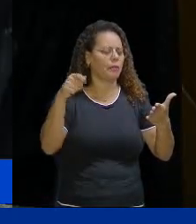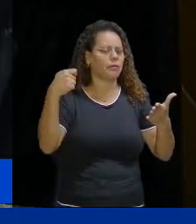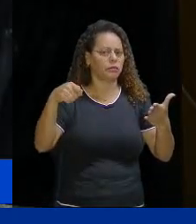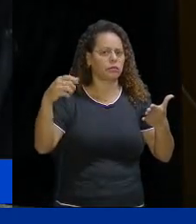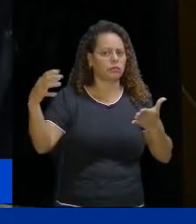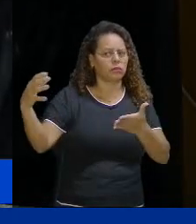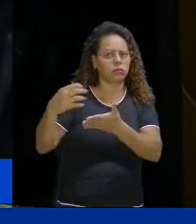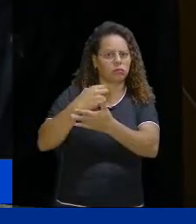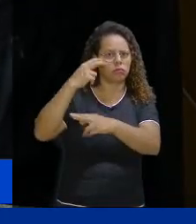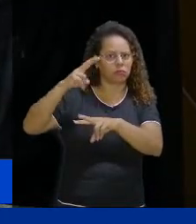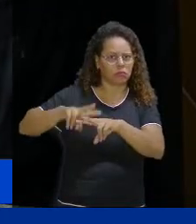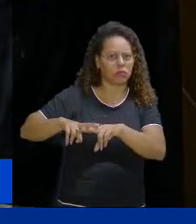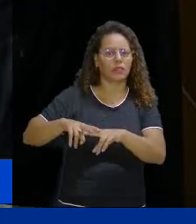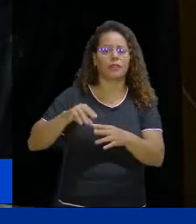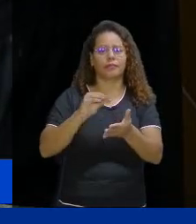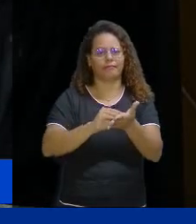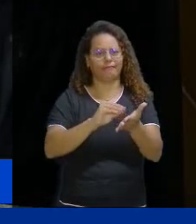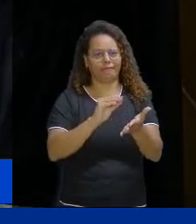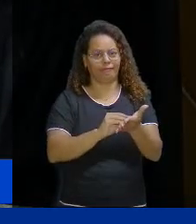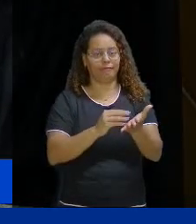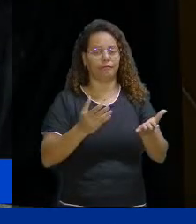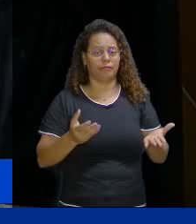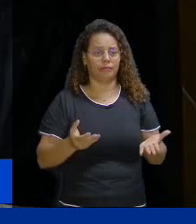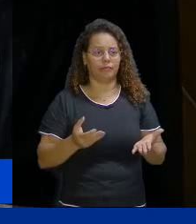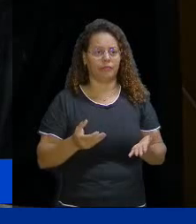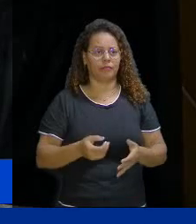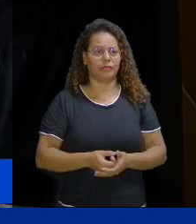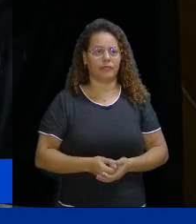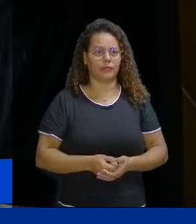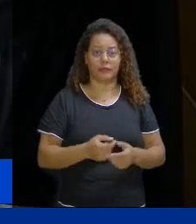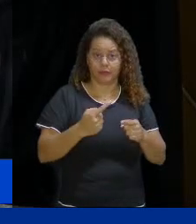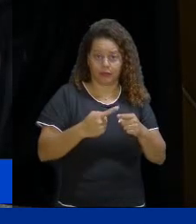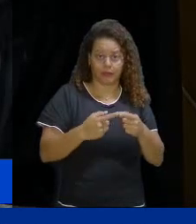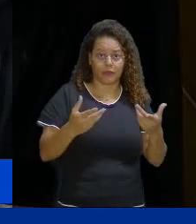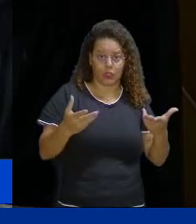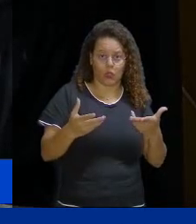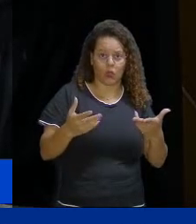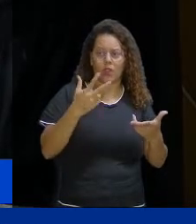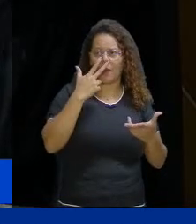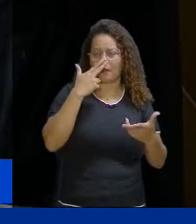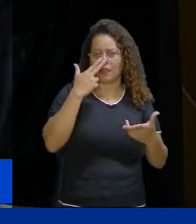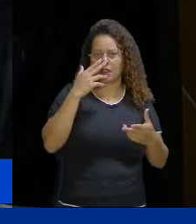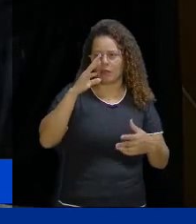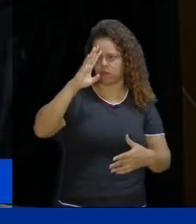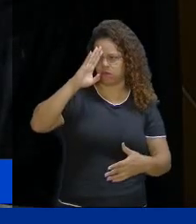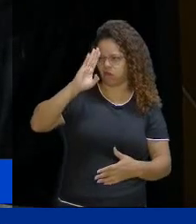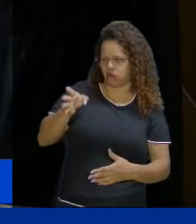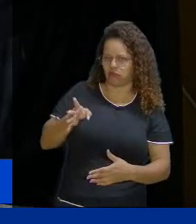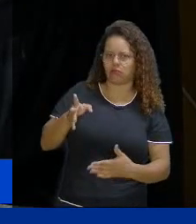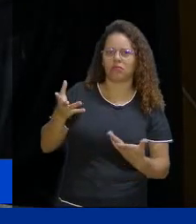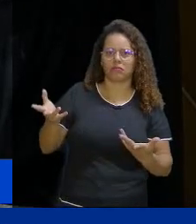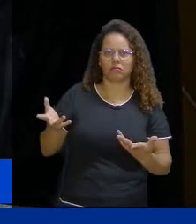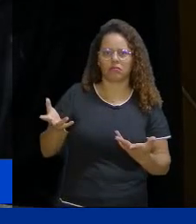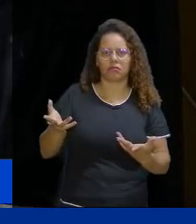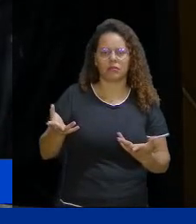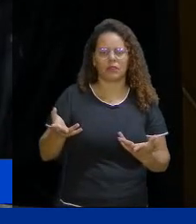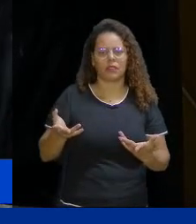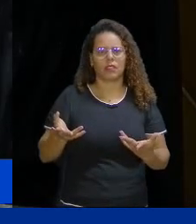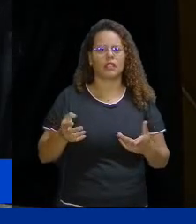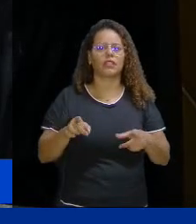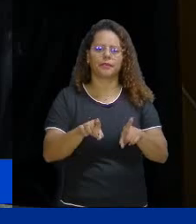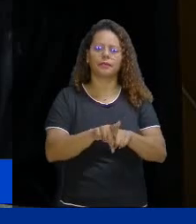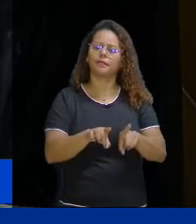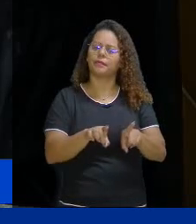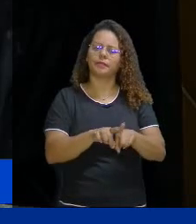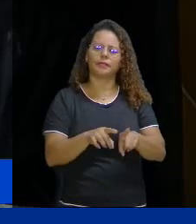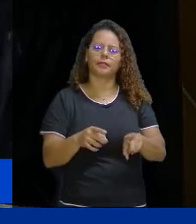a proporcionalidade dessas medidas, que são excepcionalmente invasivas e atingem direitos fundamentais. Afirmou